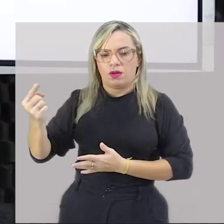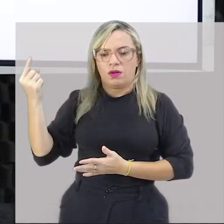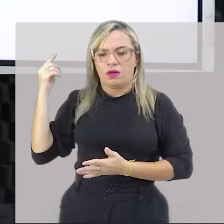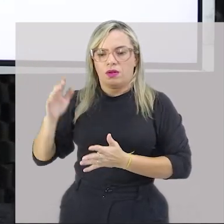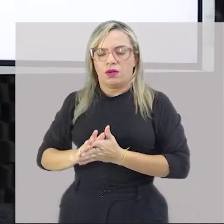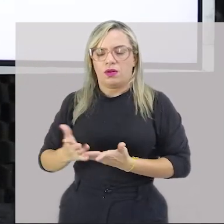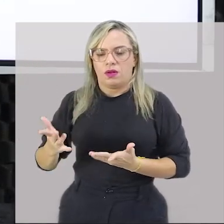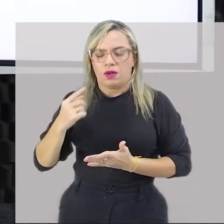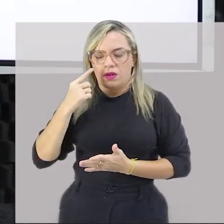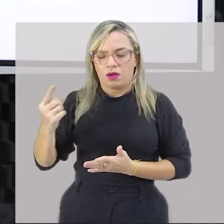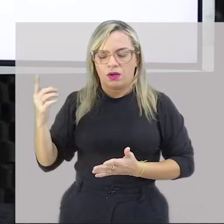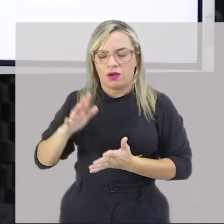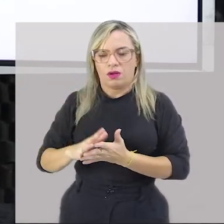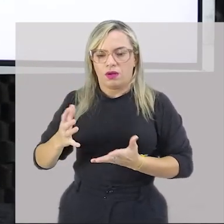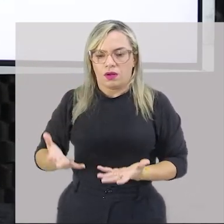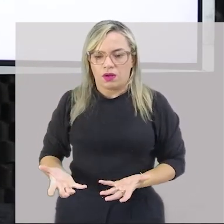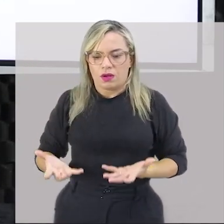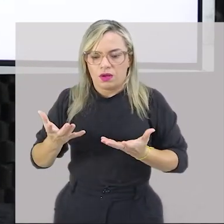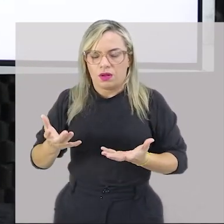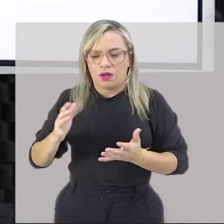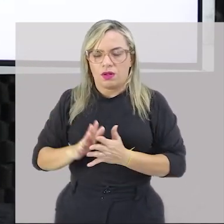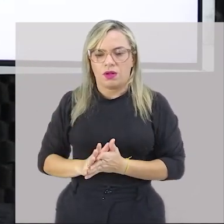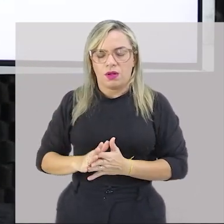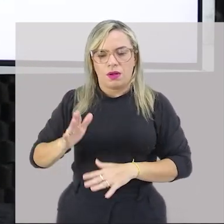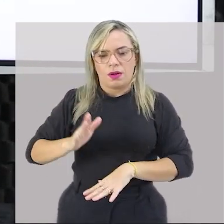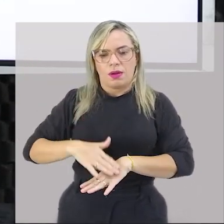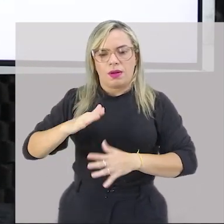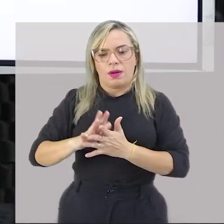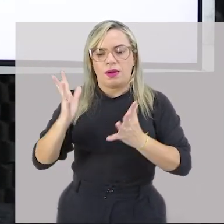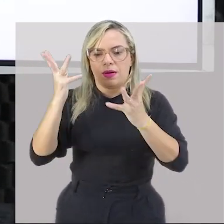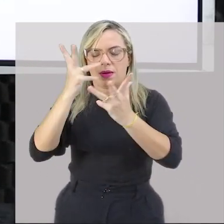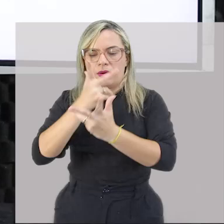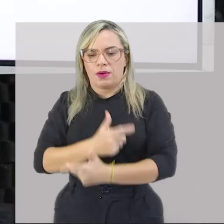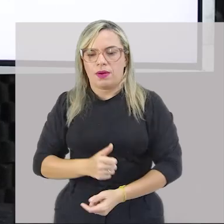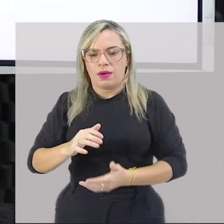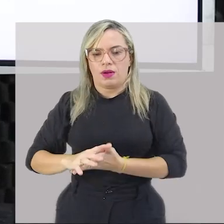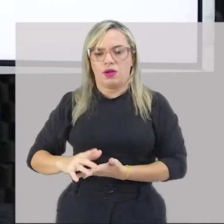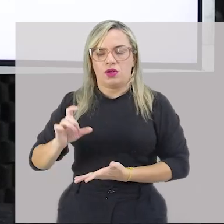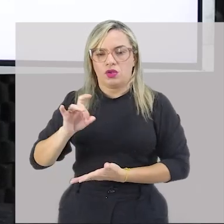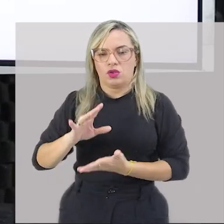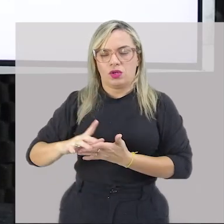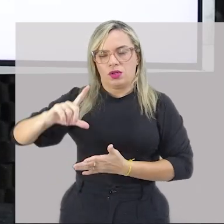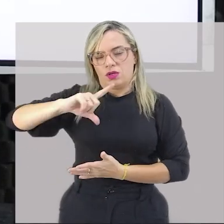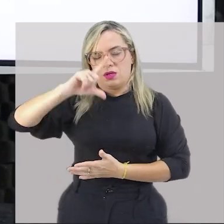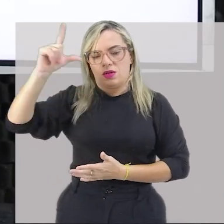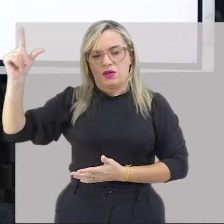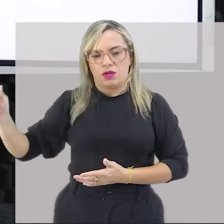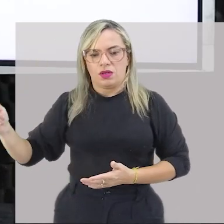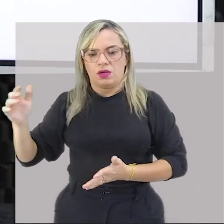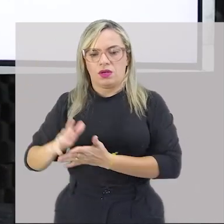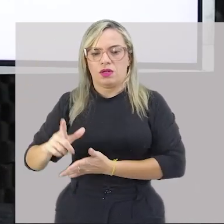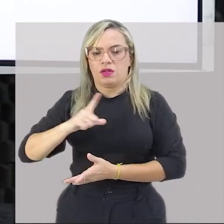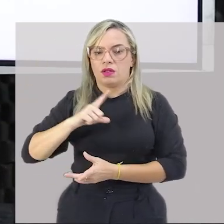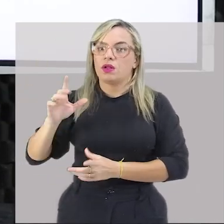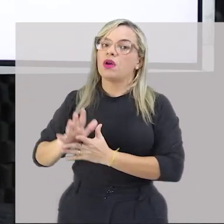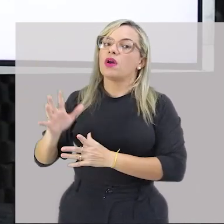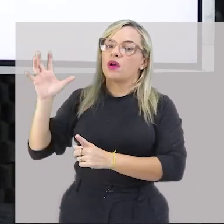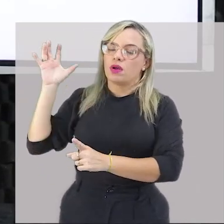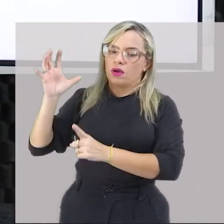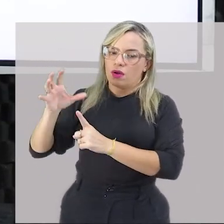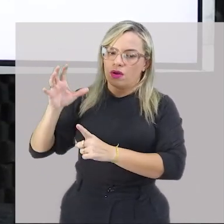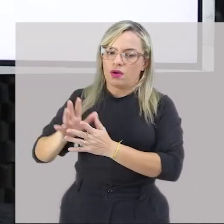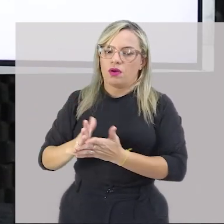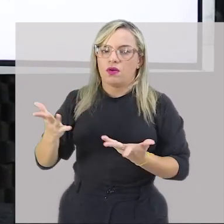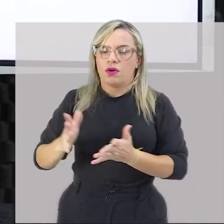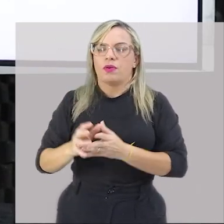bonita. Só que essa balança, ela está na Lua. Isso tem alguma influência? Tem, eu vou